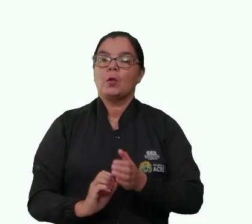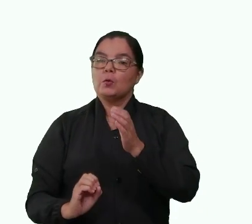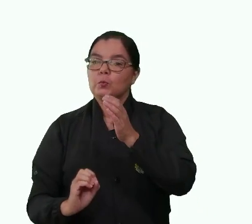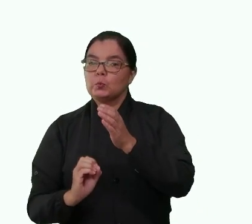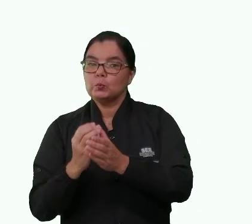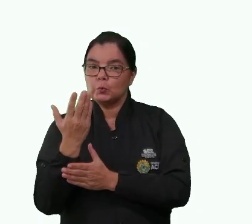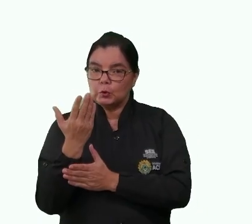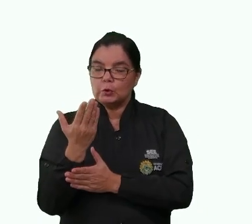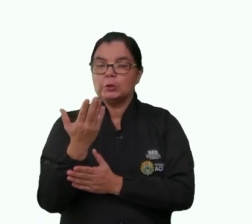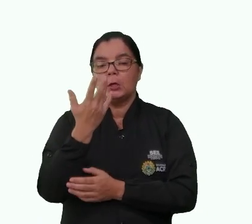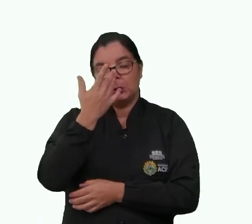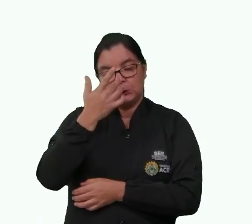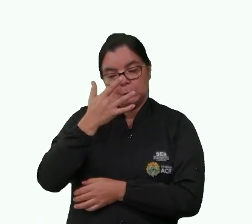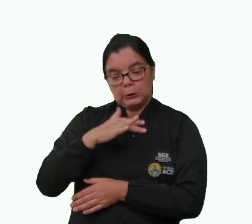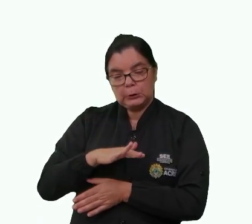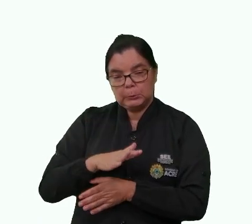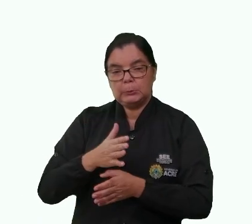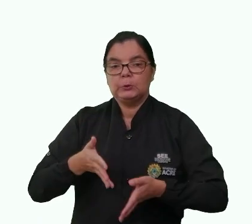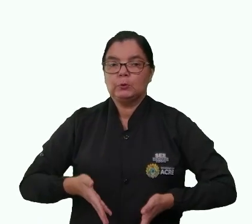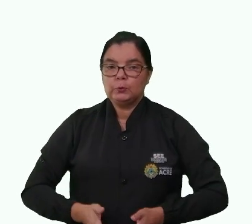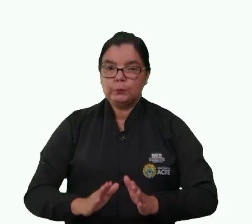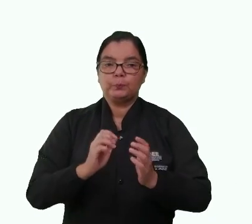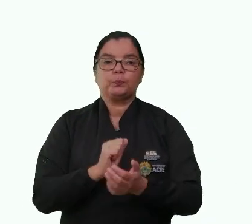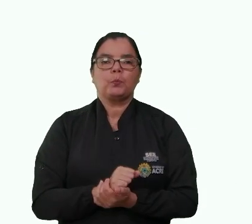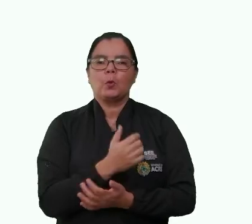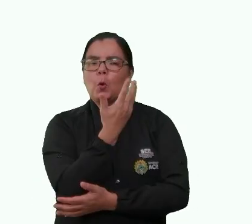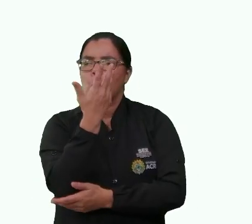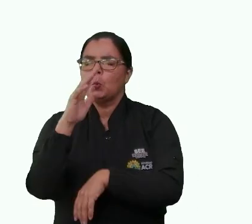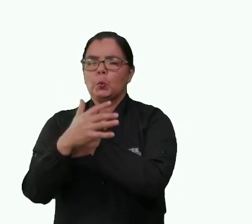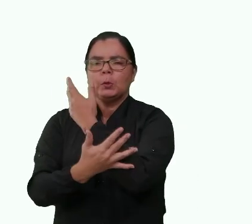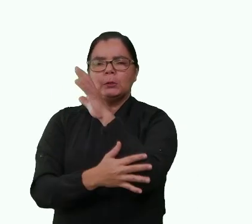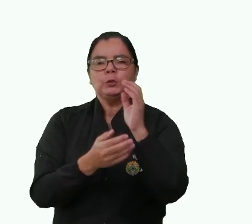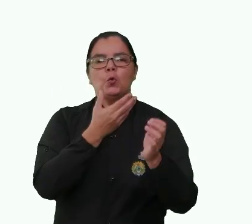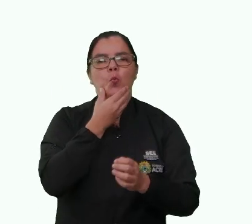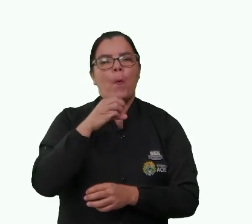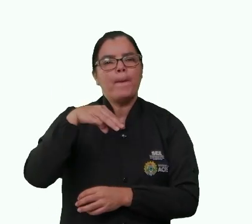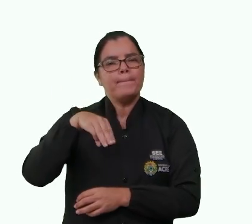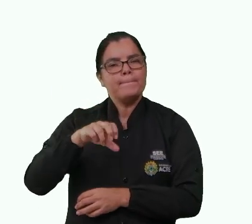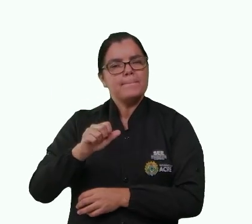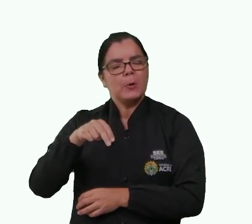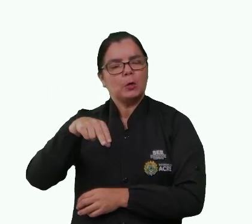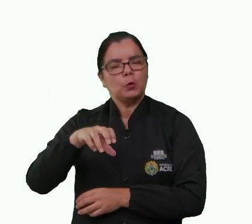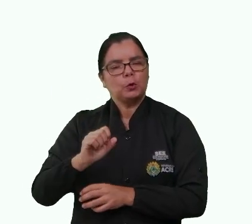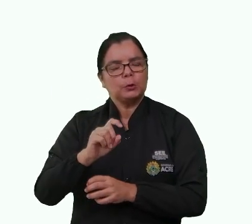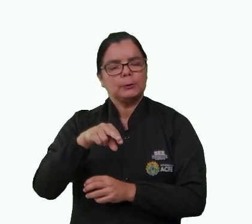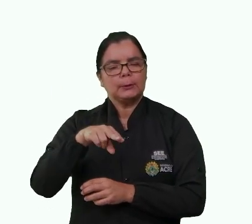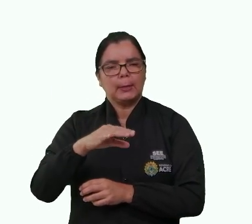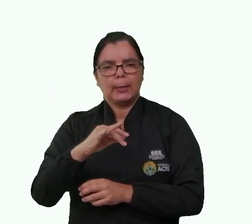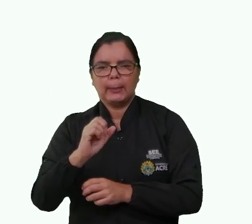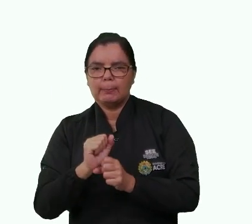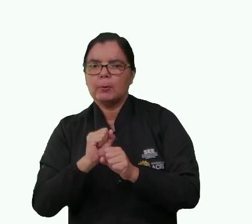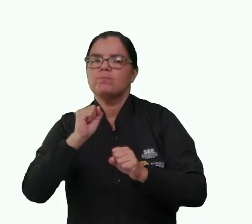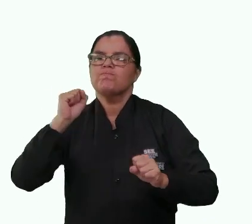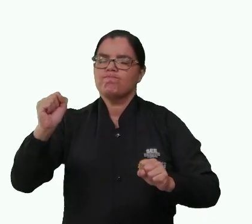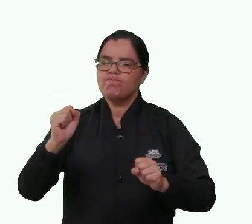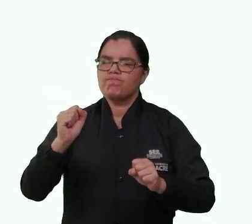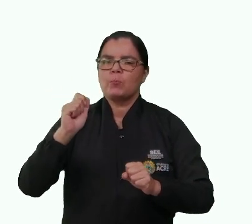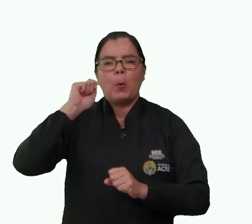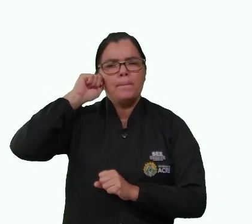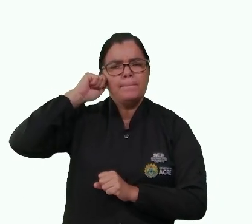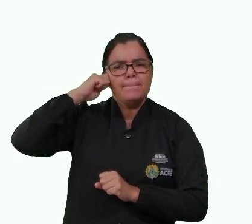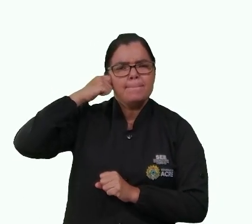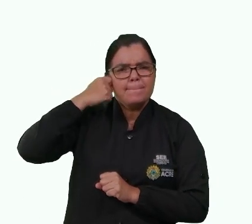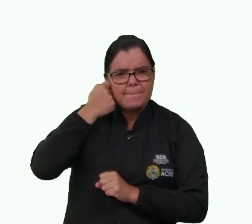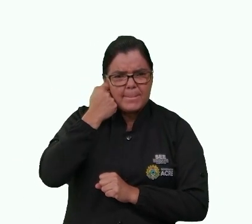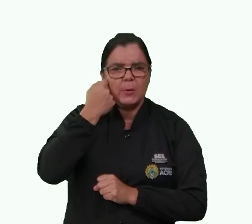nascimento e infância. No fundo do Mato Virgem nasceu Macunaíma, herói de nossa gente. Era preto, retinto